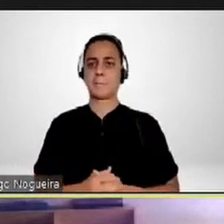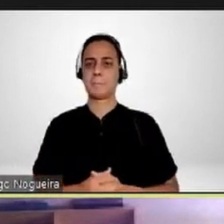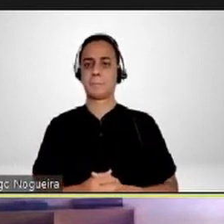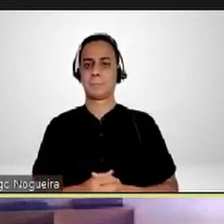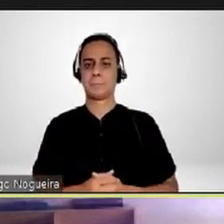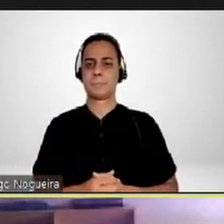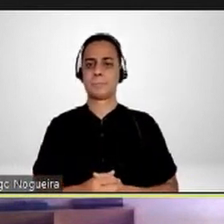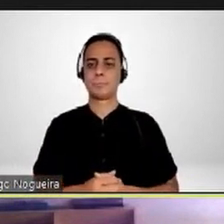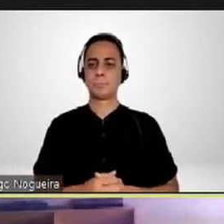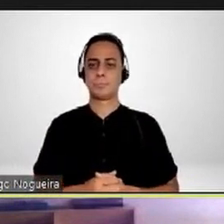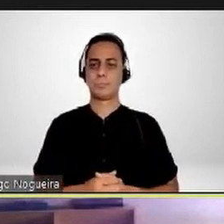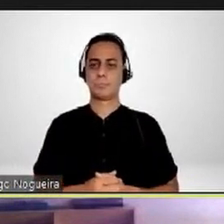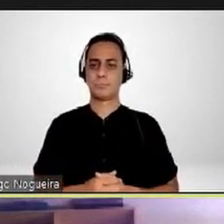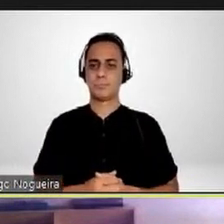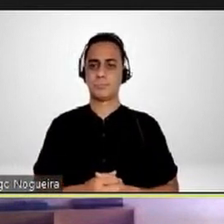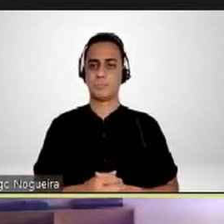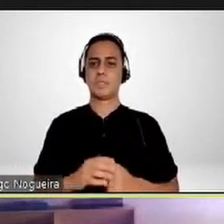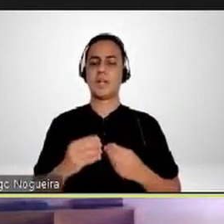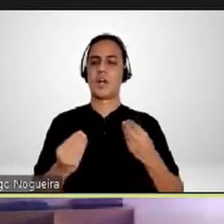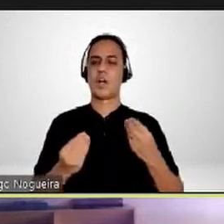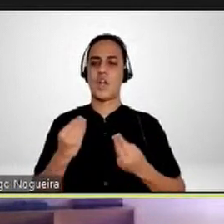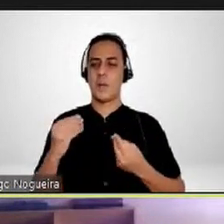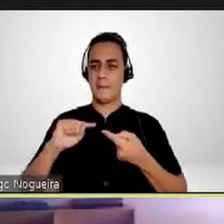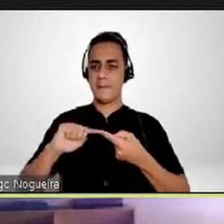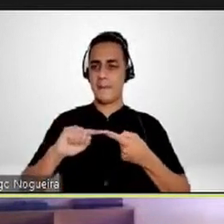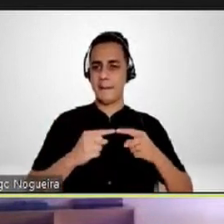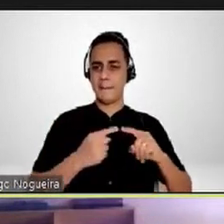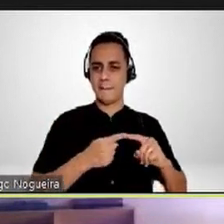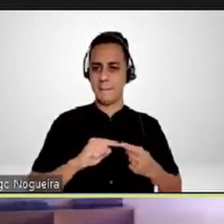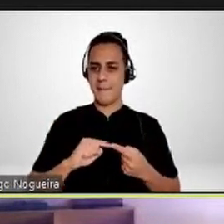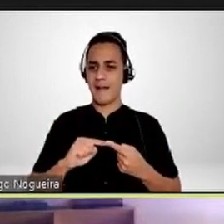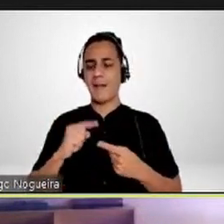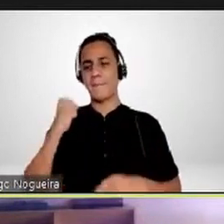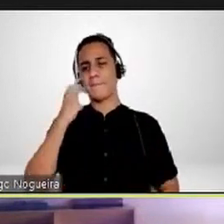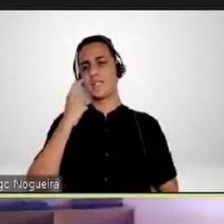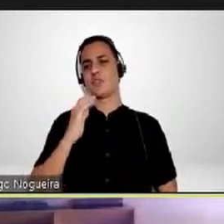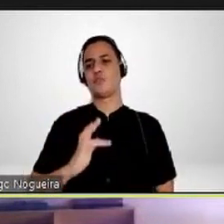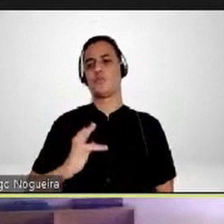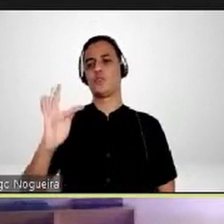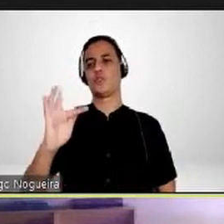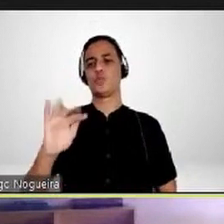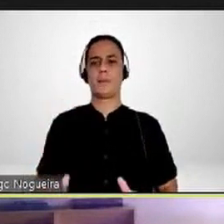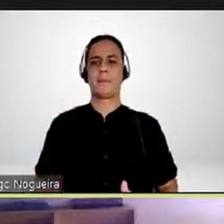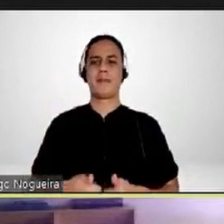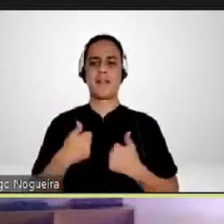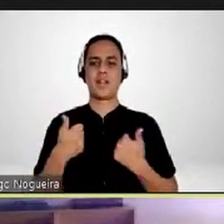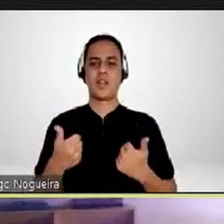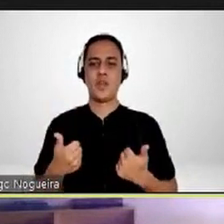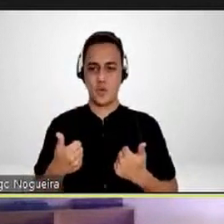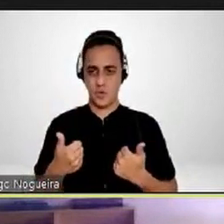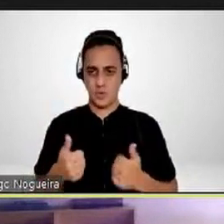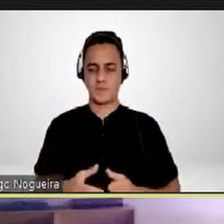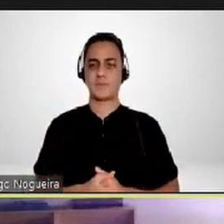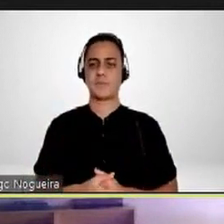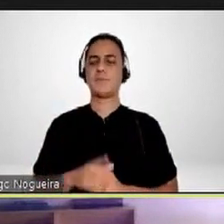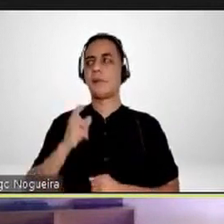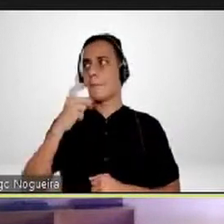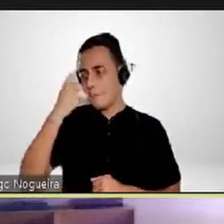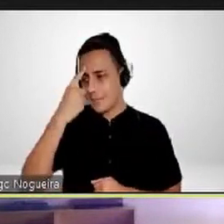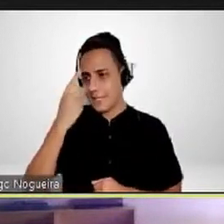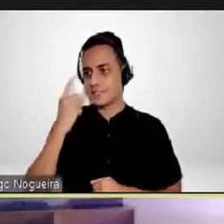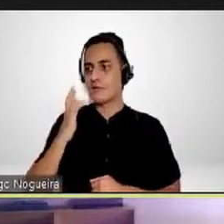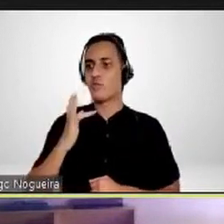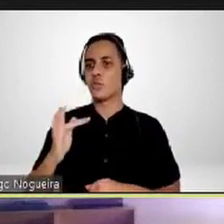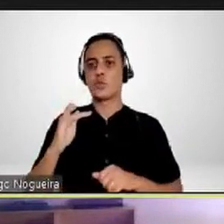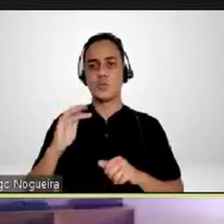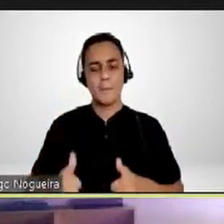desenho e narrativa são articulados, né, na expressão de um futuro melhor. Essa antevisão de um futuro melhor